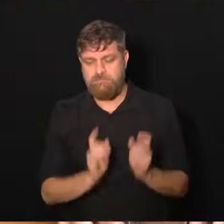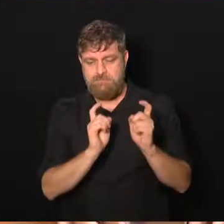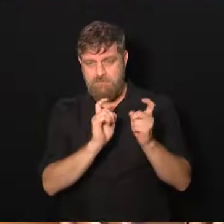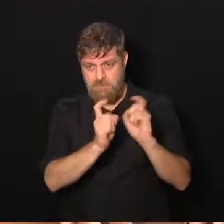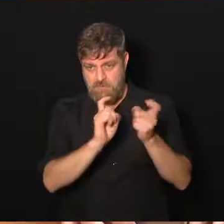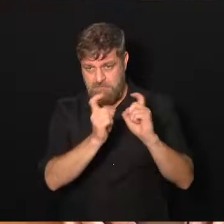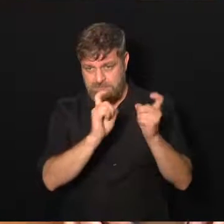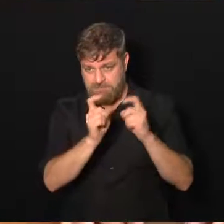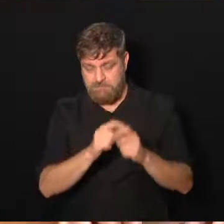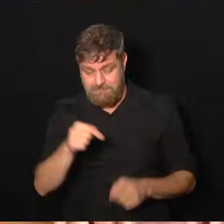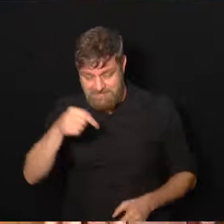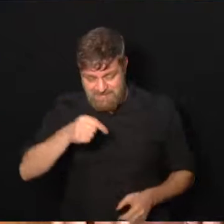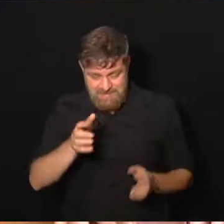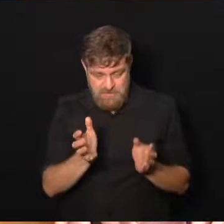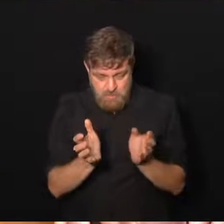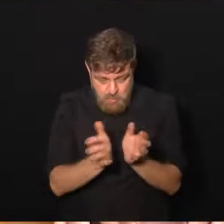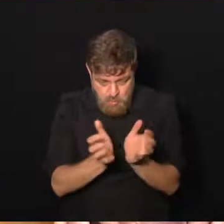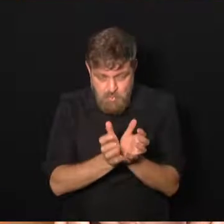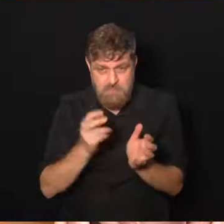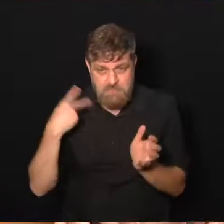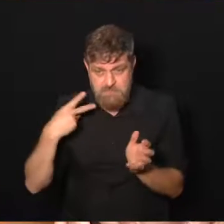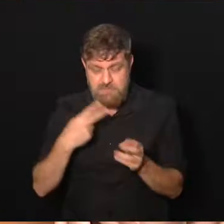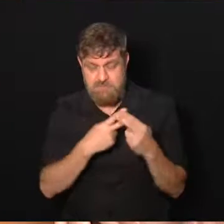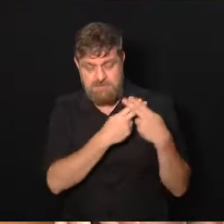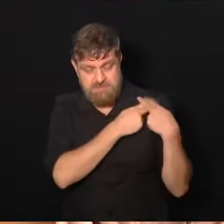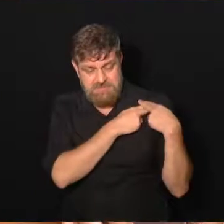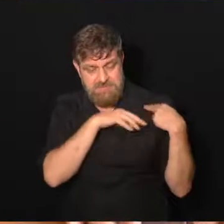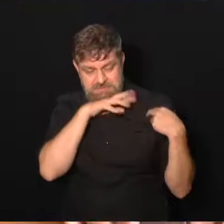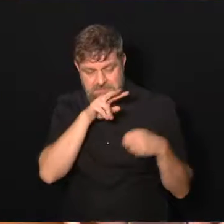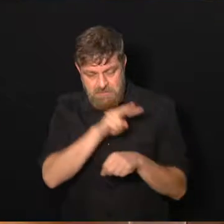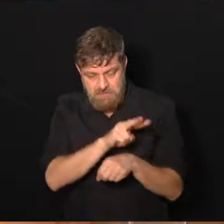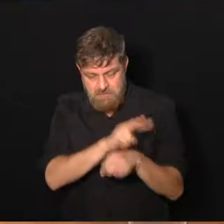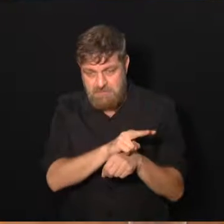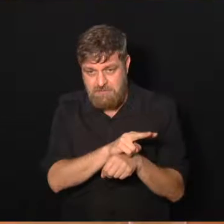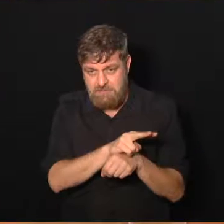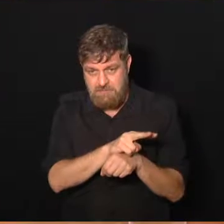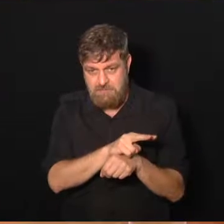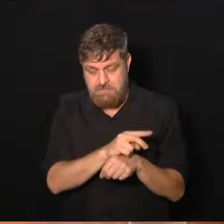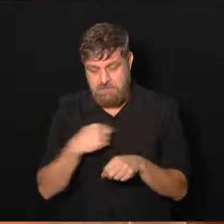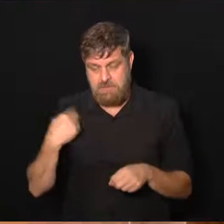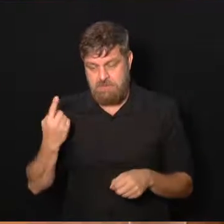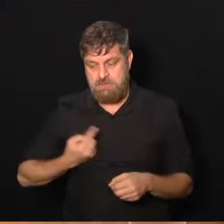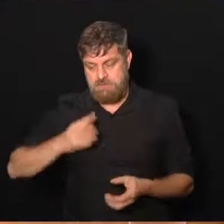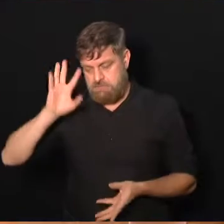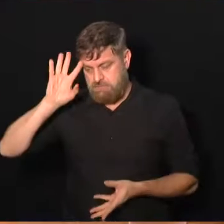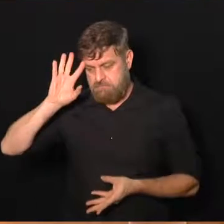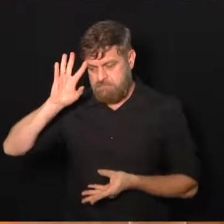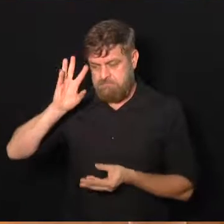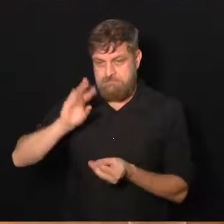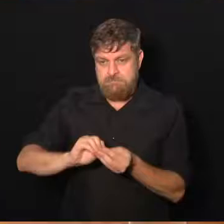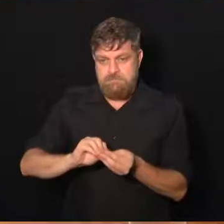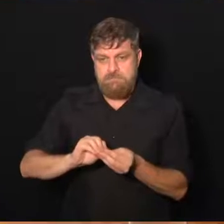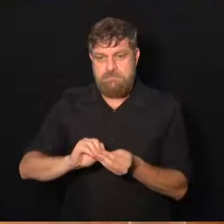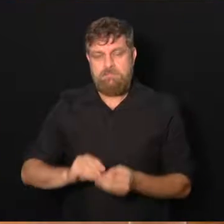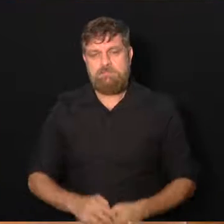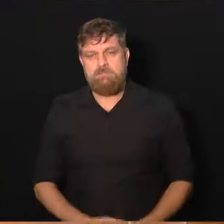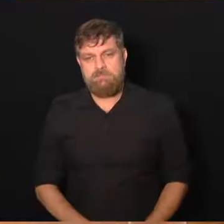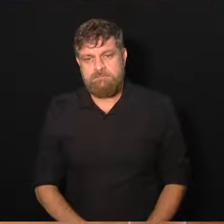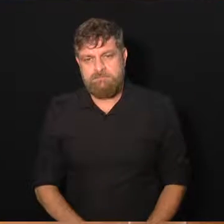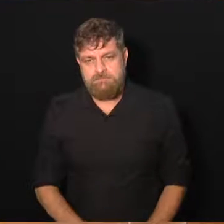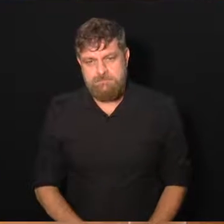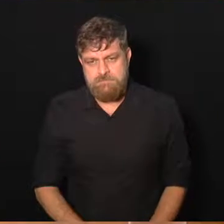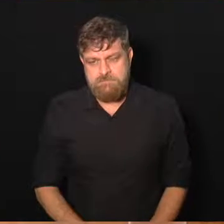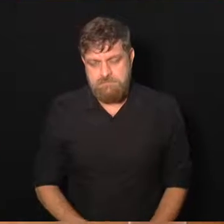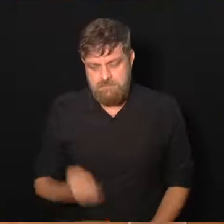dentro da própria comissão, para que a gente chegue a um denominador comum e